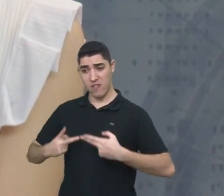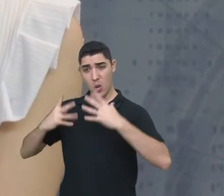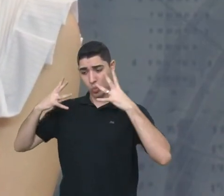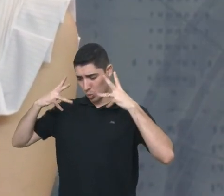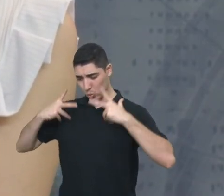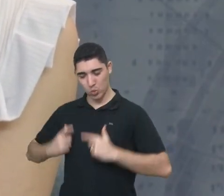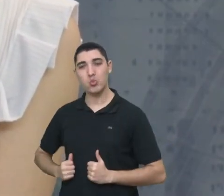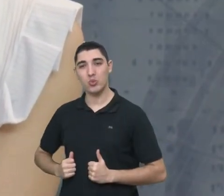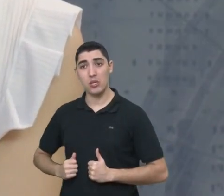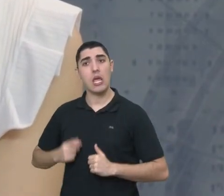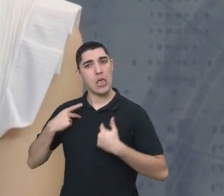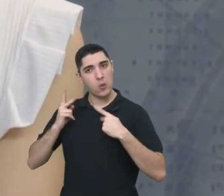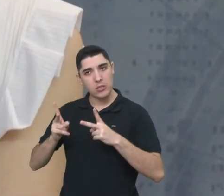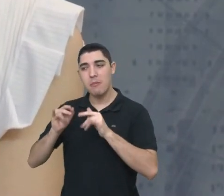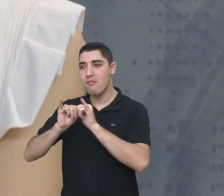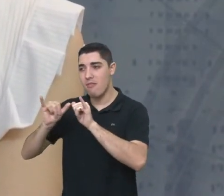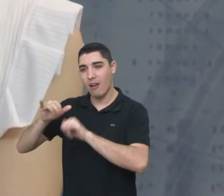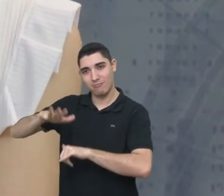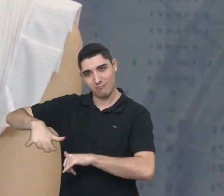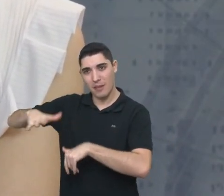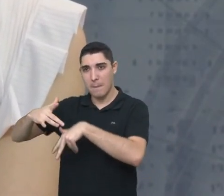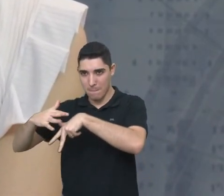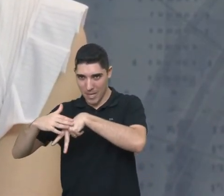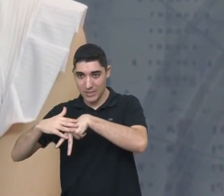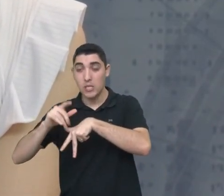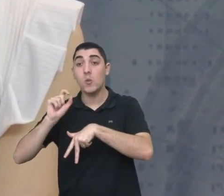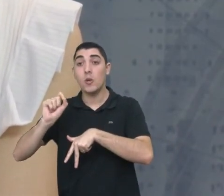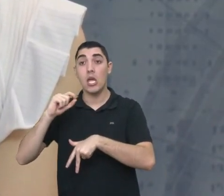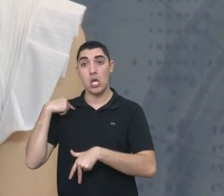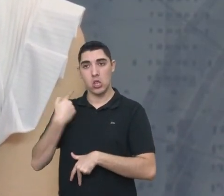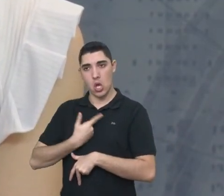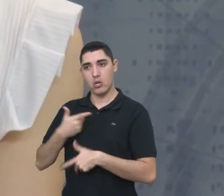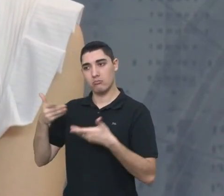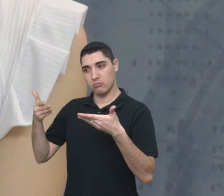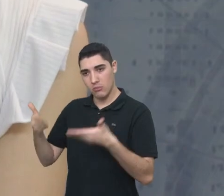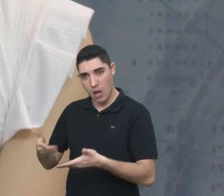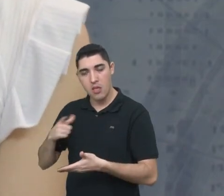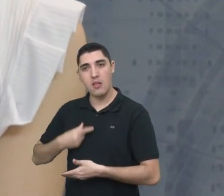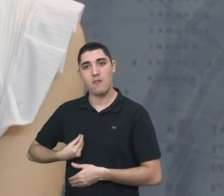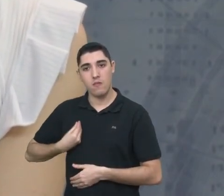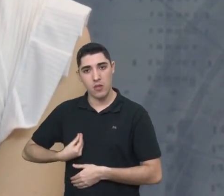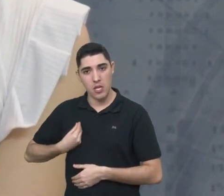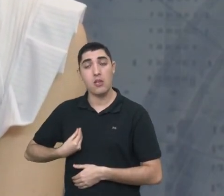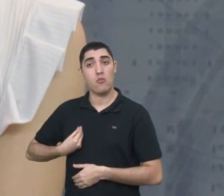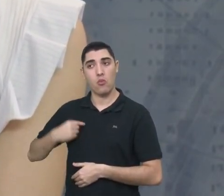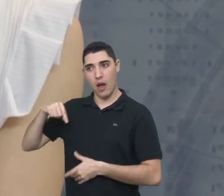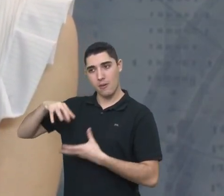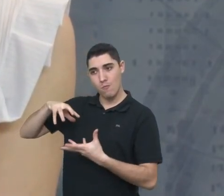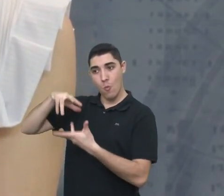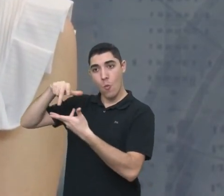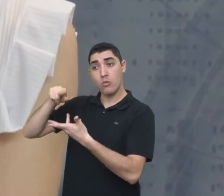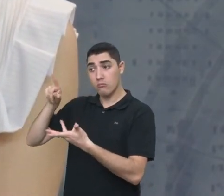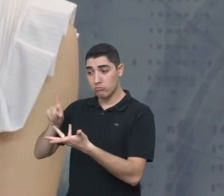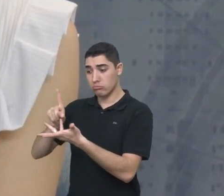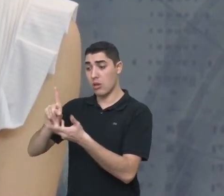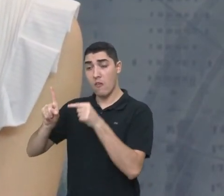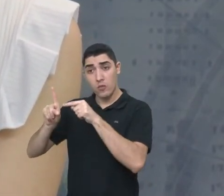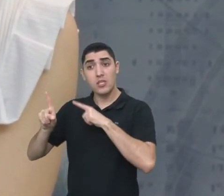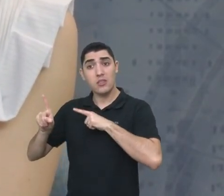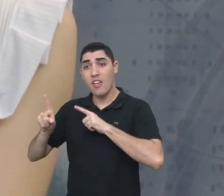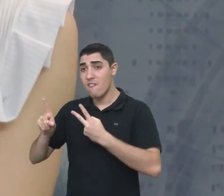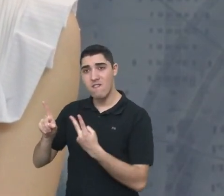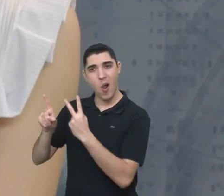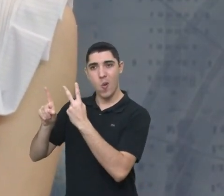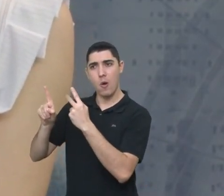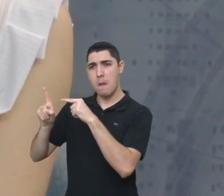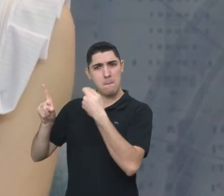valor. Eu sempre falo isso para os meus pacientes, assim, só o fato da gente estar aqui, nasceu, estar aqui no planeta, isso já te faz uma pessoa de valor. Você